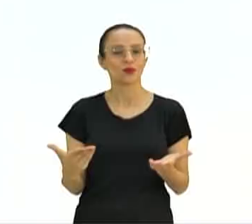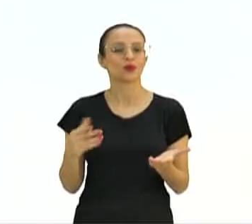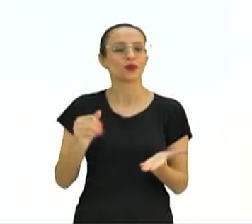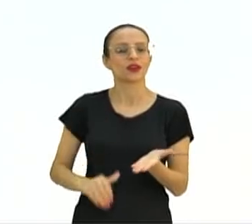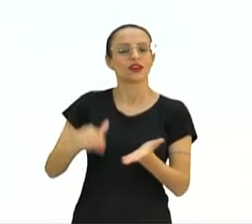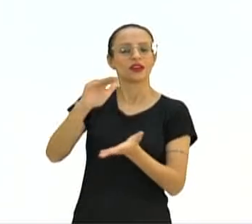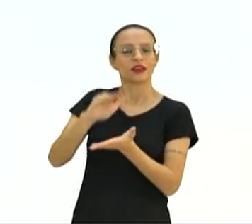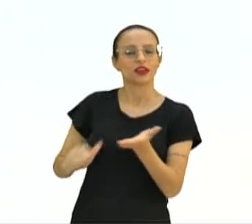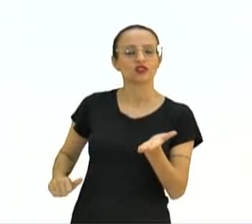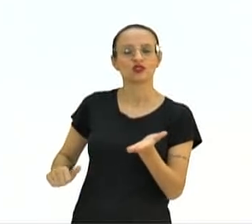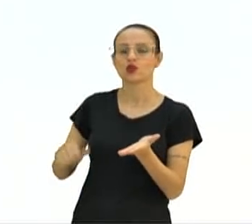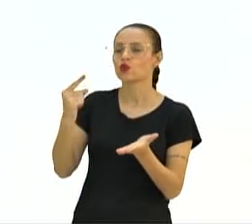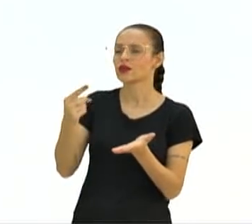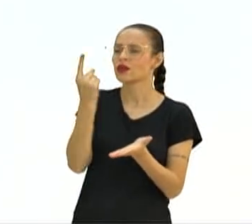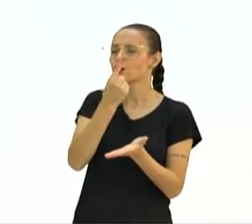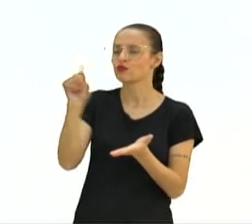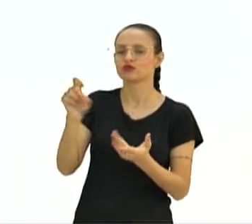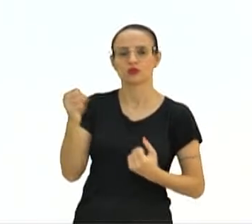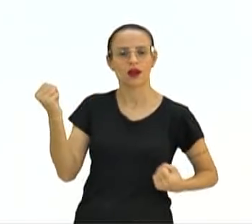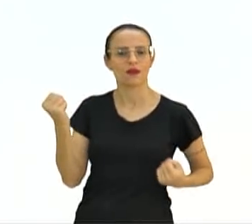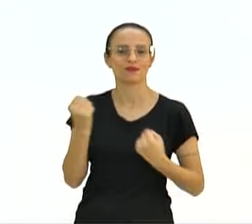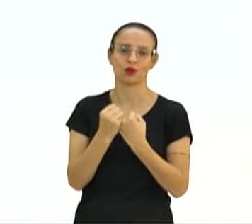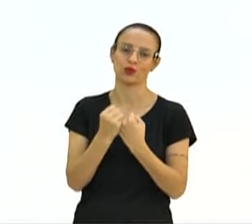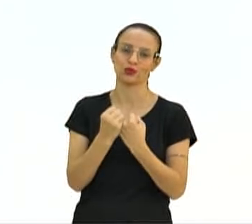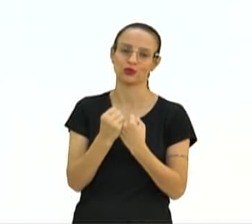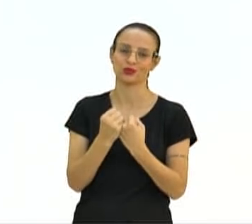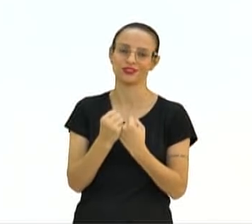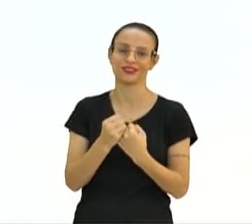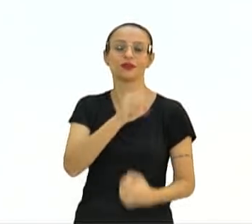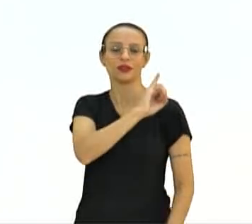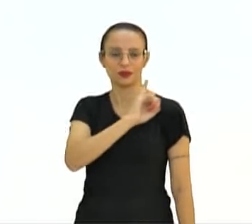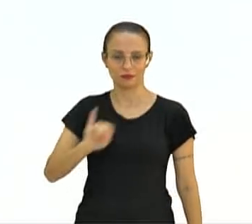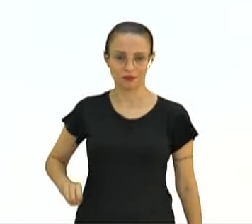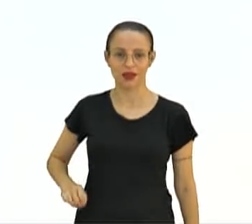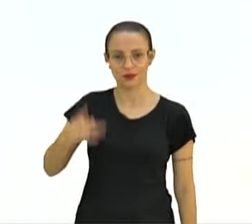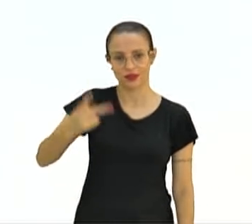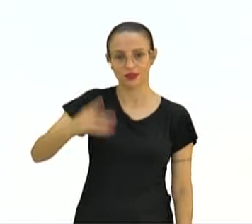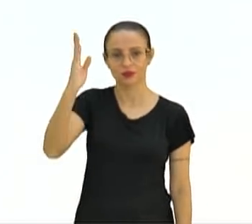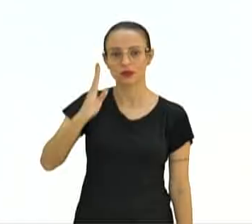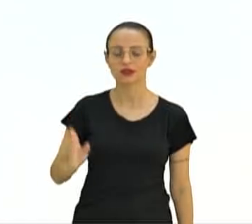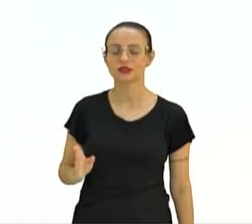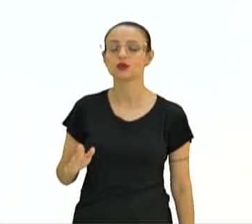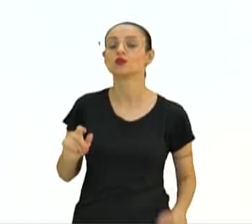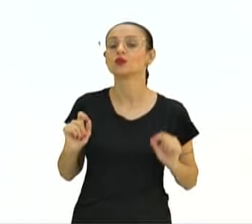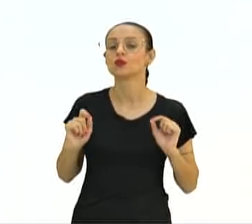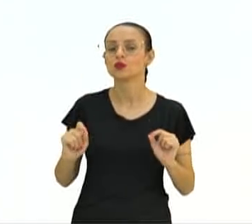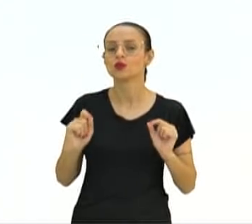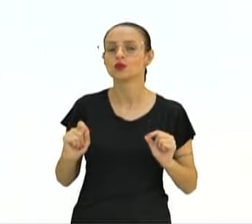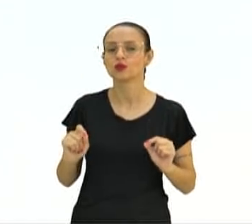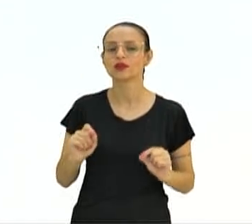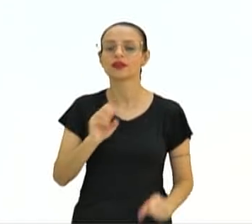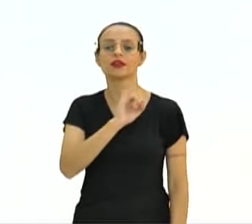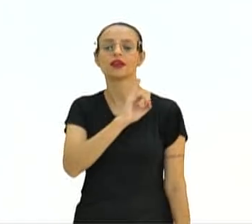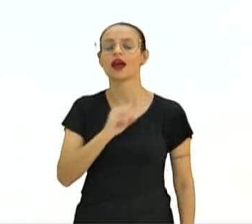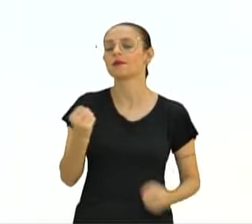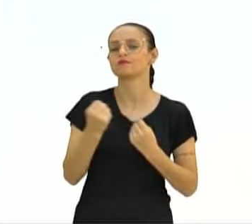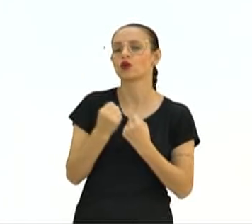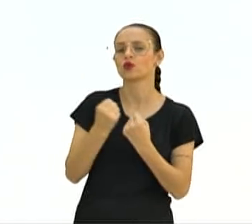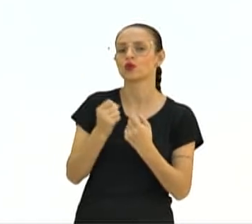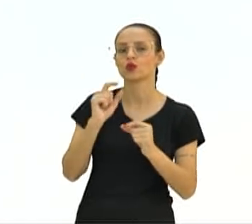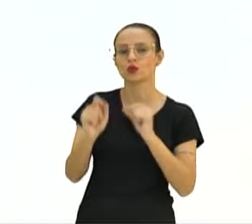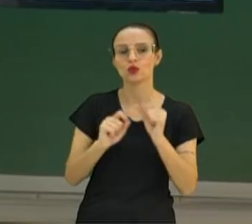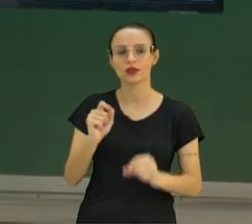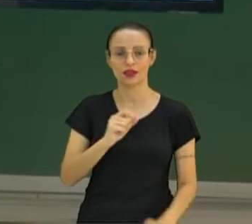um dos últimos grandes apoios que o Império tinha no Brasil. Então, quais eram esses apoios, né?